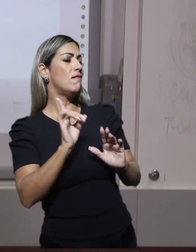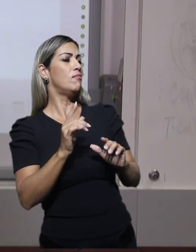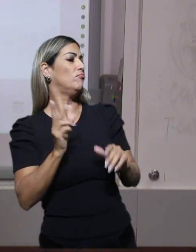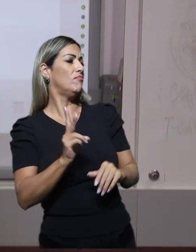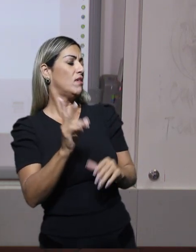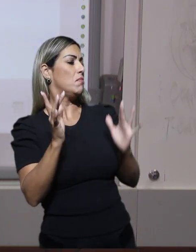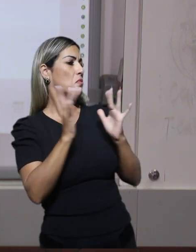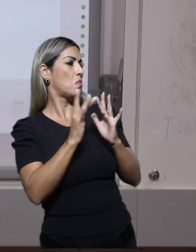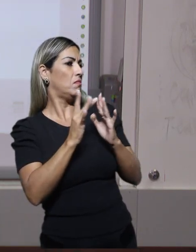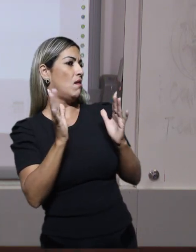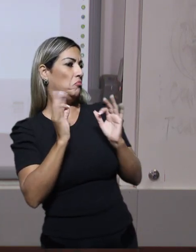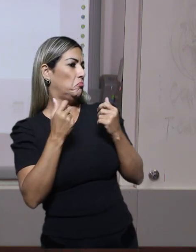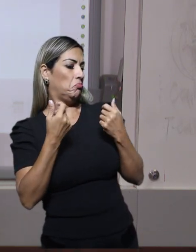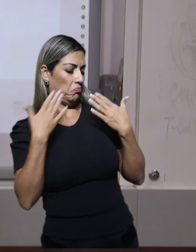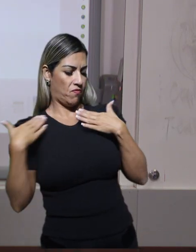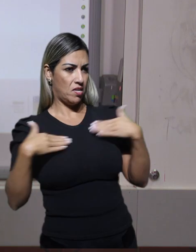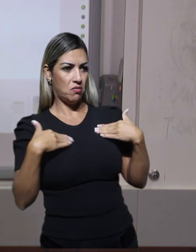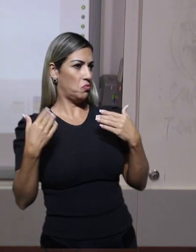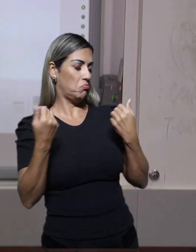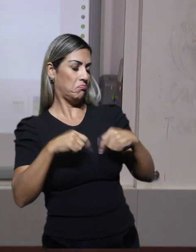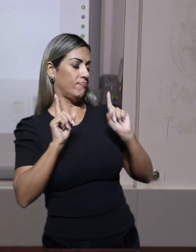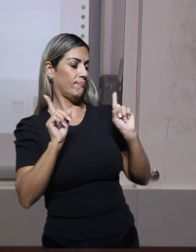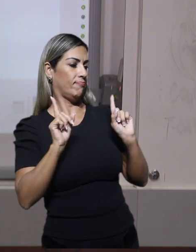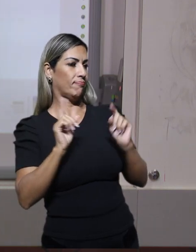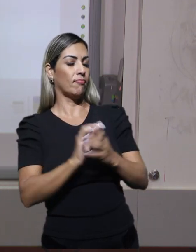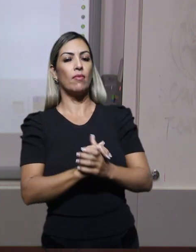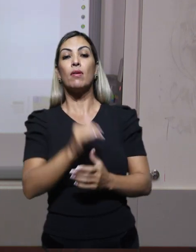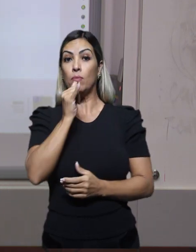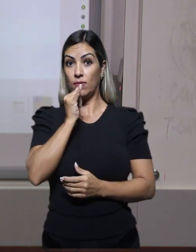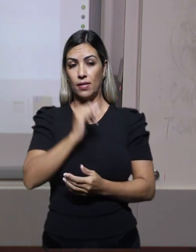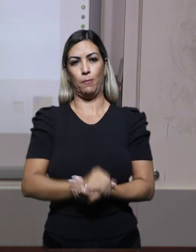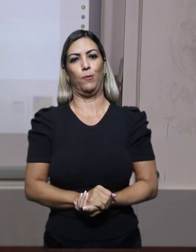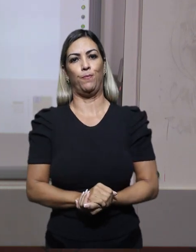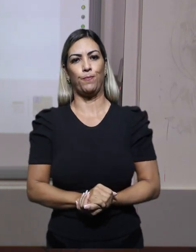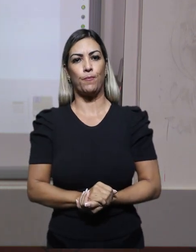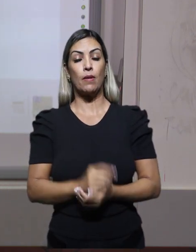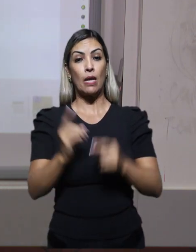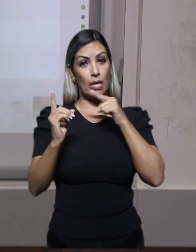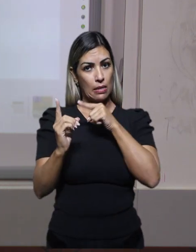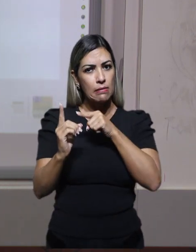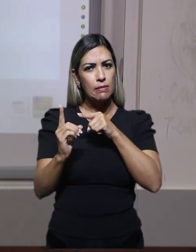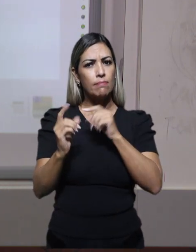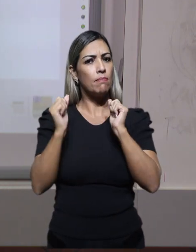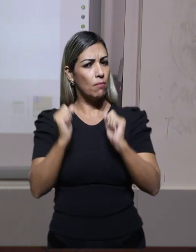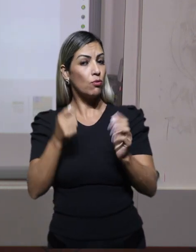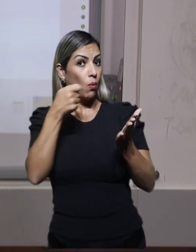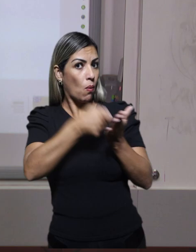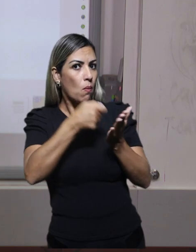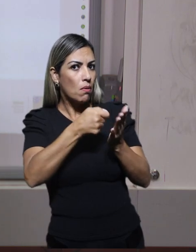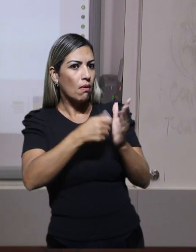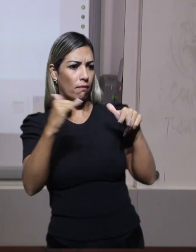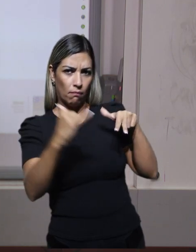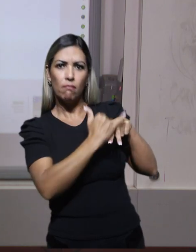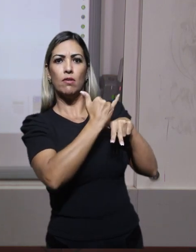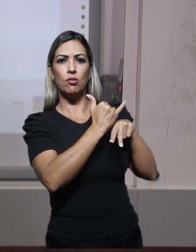sempre o contato físico ele é necessário. Por exemplo, esse agente pode obrigar essa